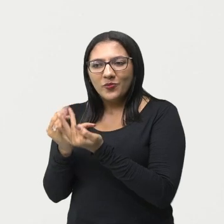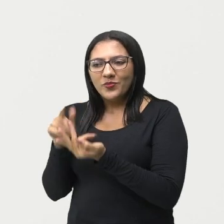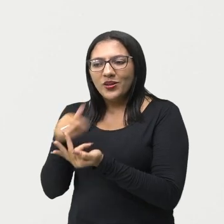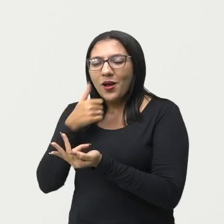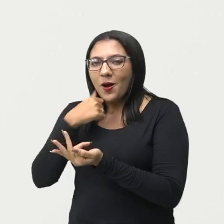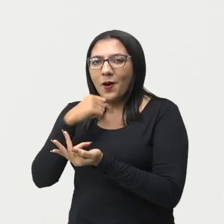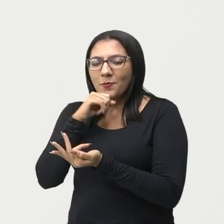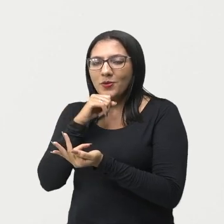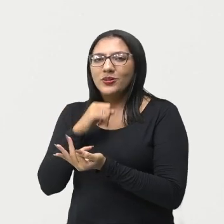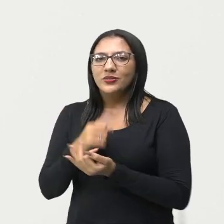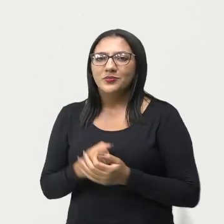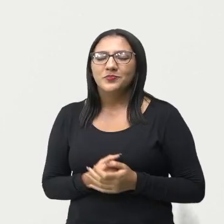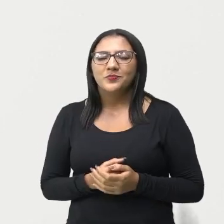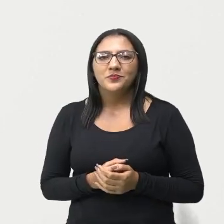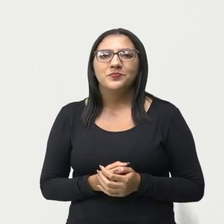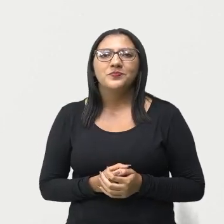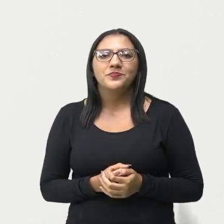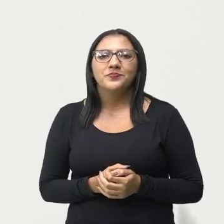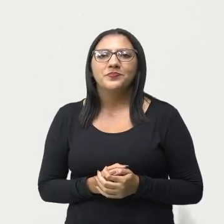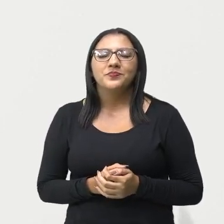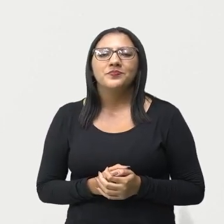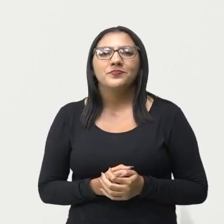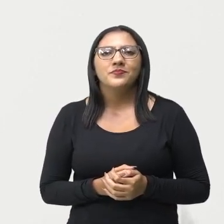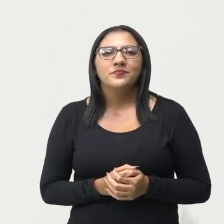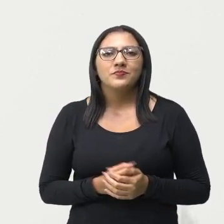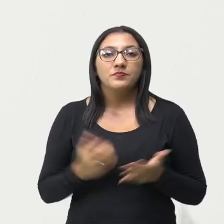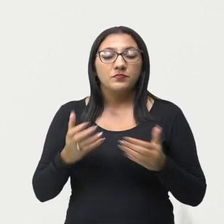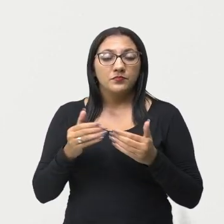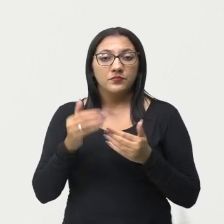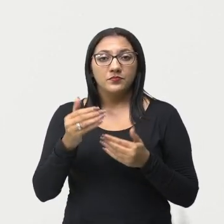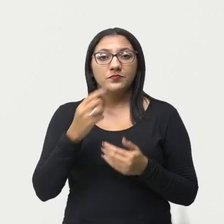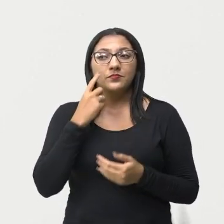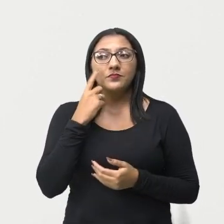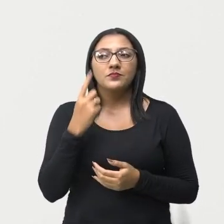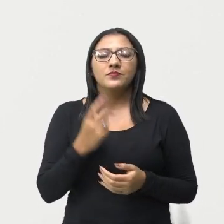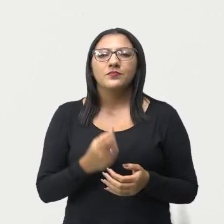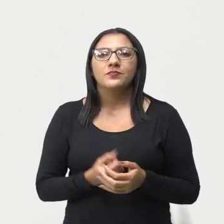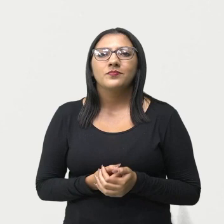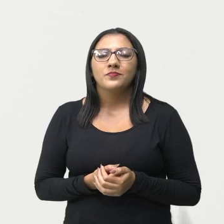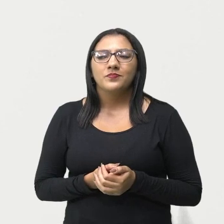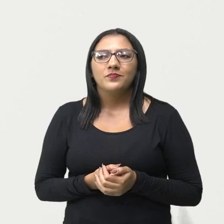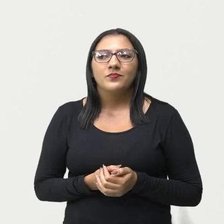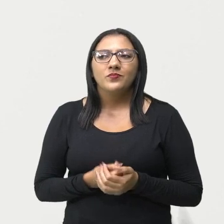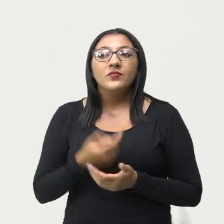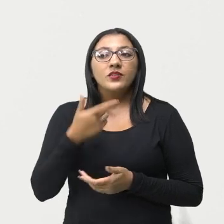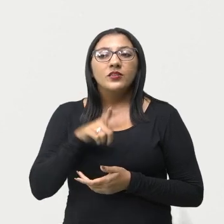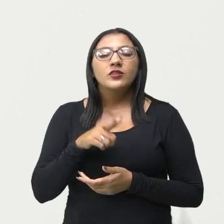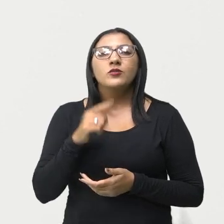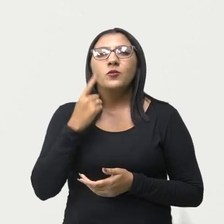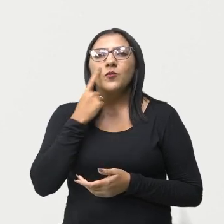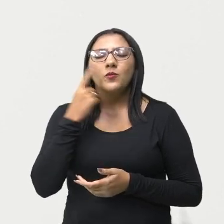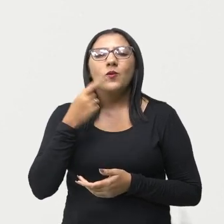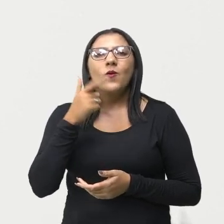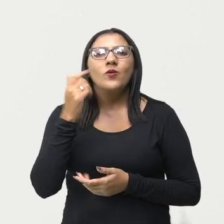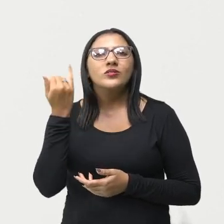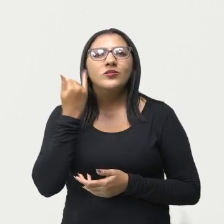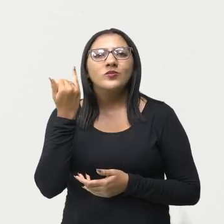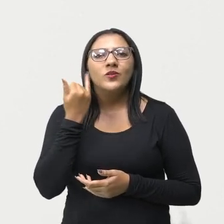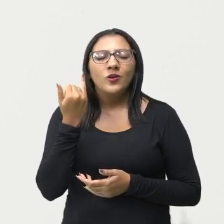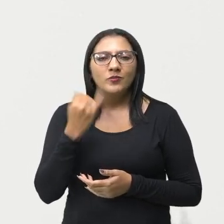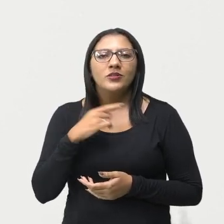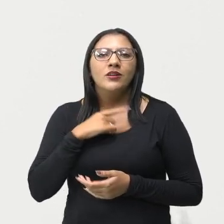das autoridades, ok? Vamos adiante? Olha só, outra informação que nós vamos ter que